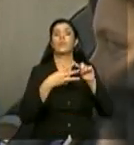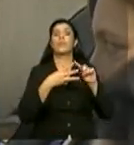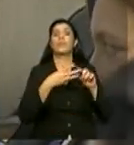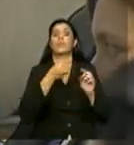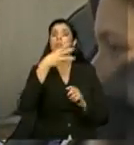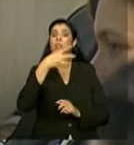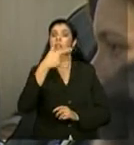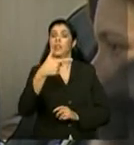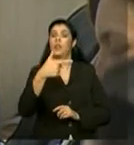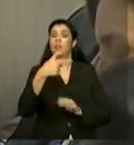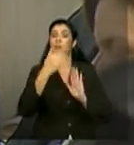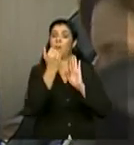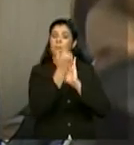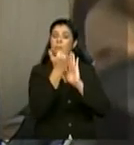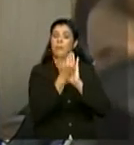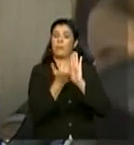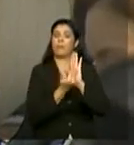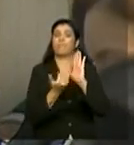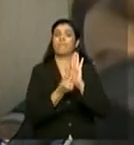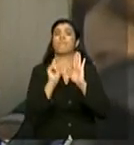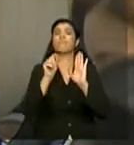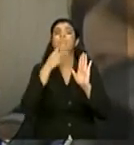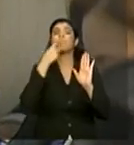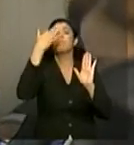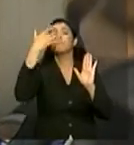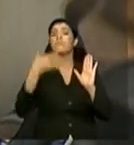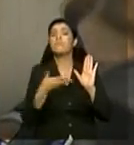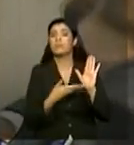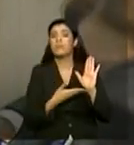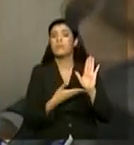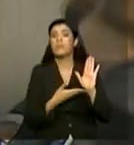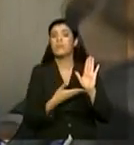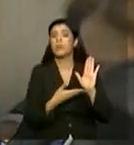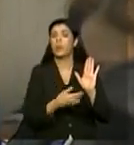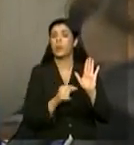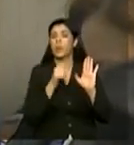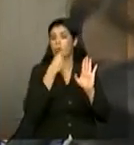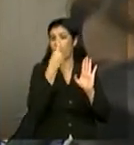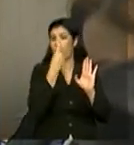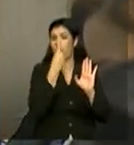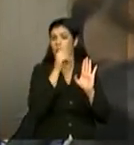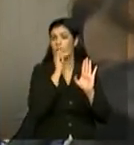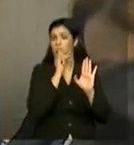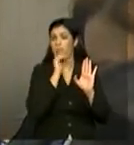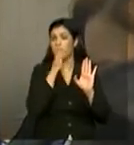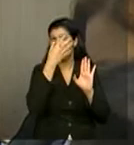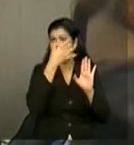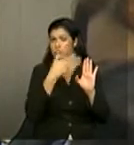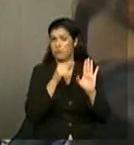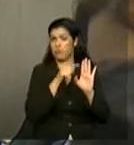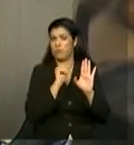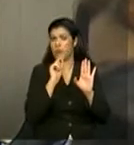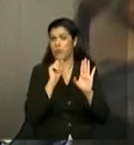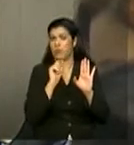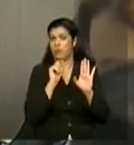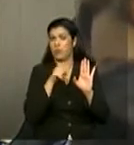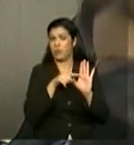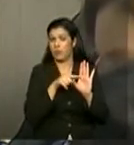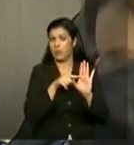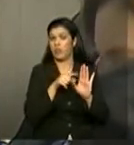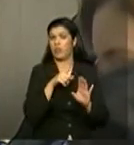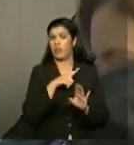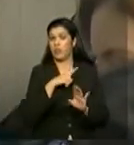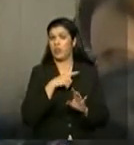se houve um dos pontos já citados foi essa questão de que ele era um